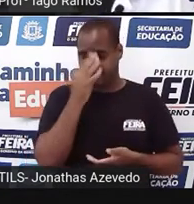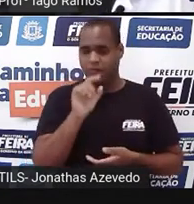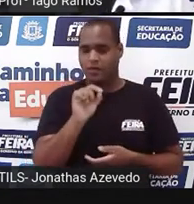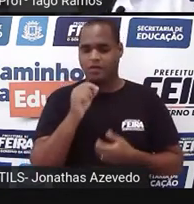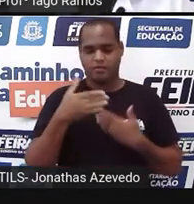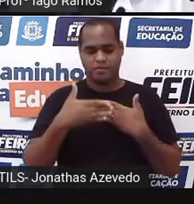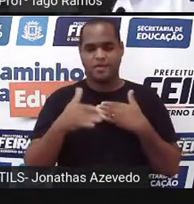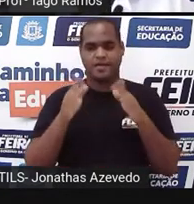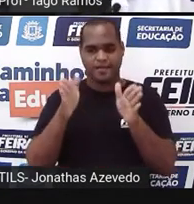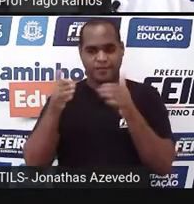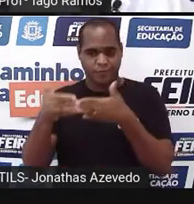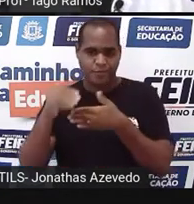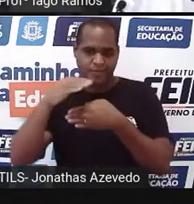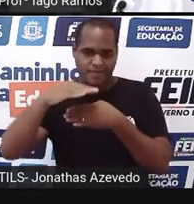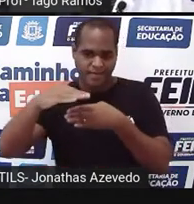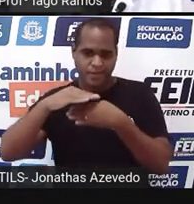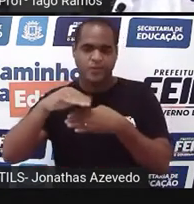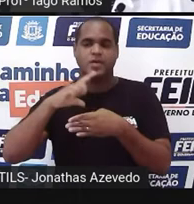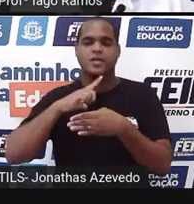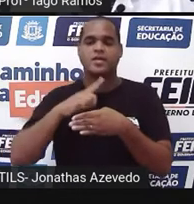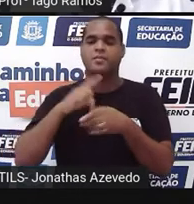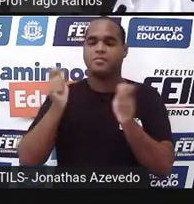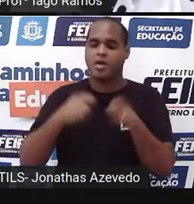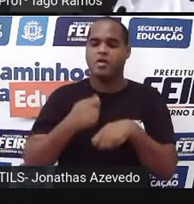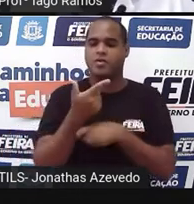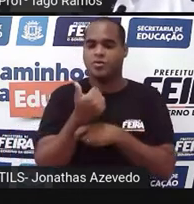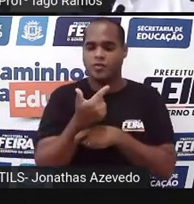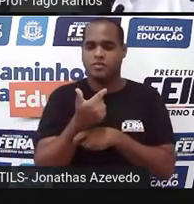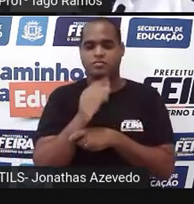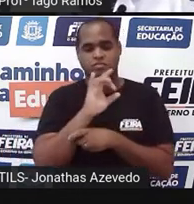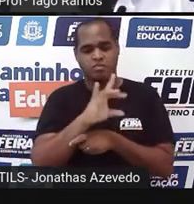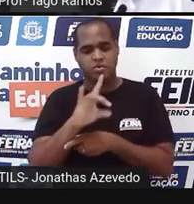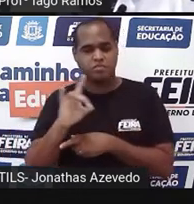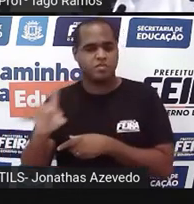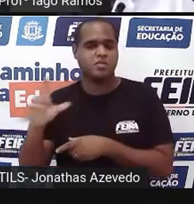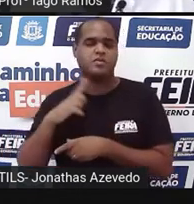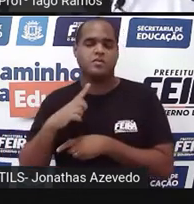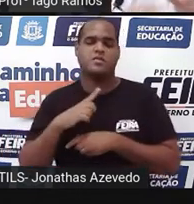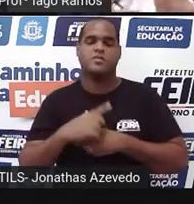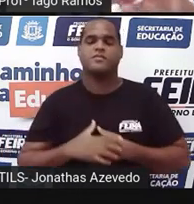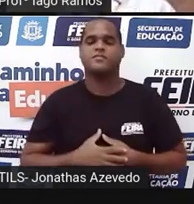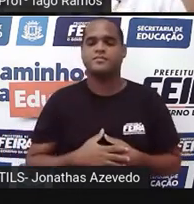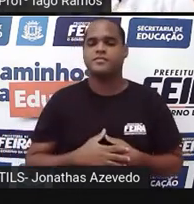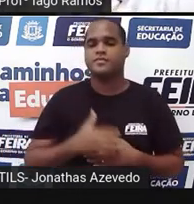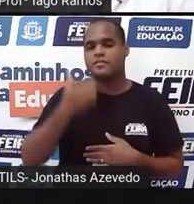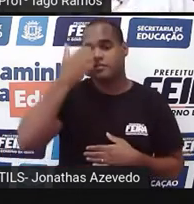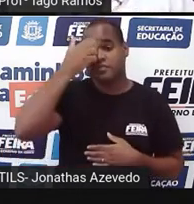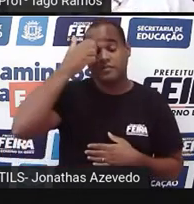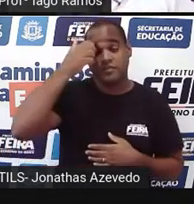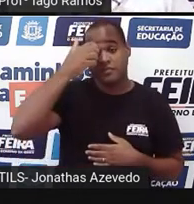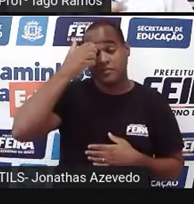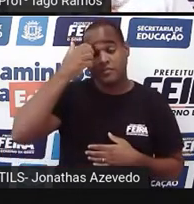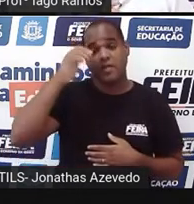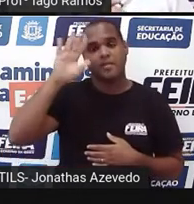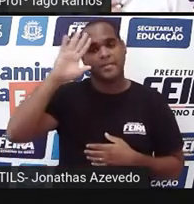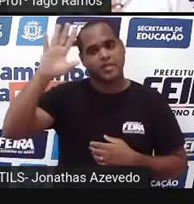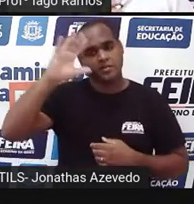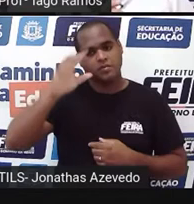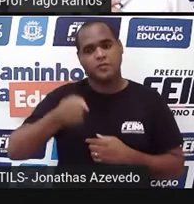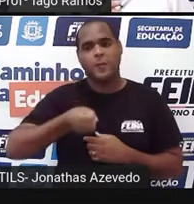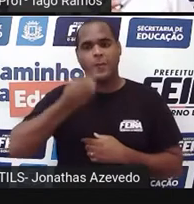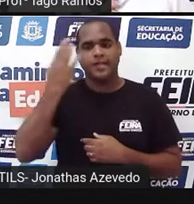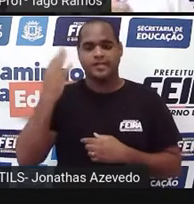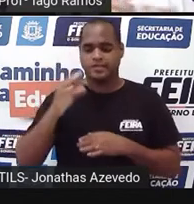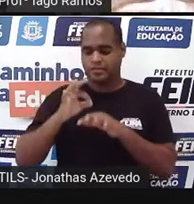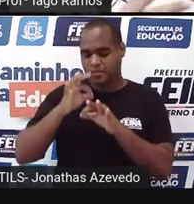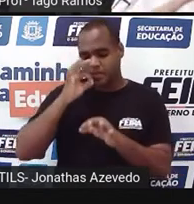para cada cubo tem que usar 12 Canudos ou seja pensando só na quantidade de Canudos que eu vou